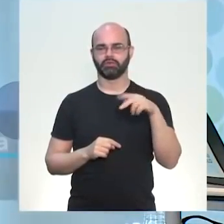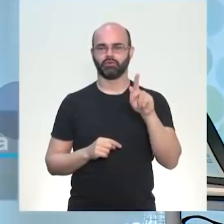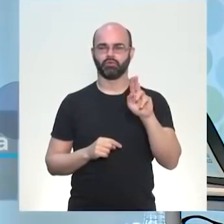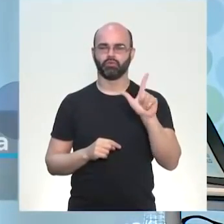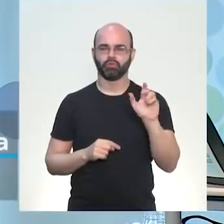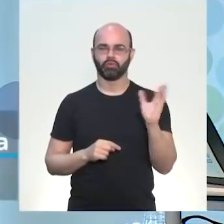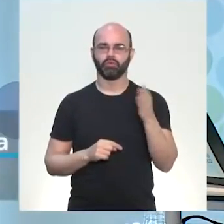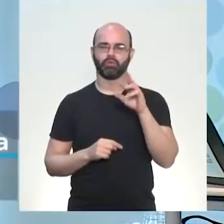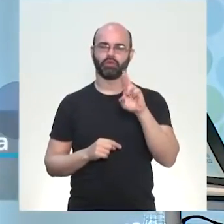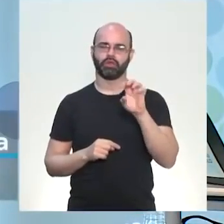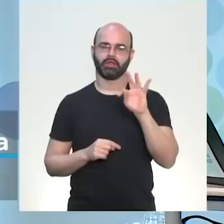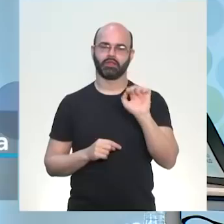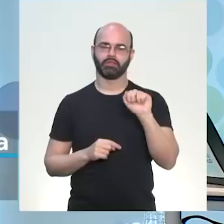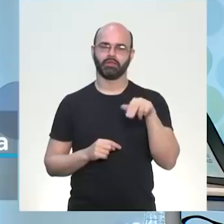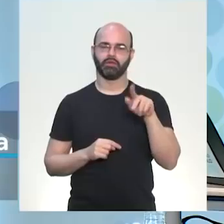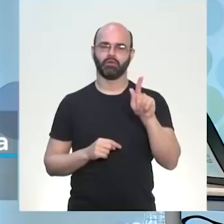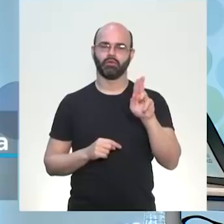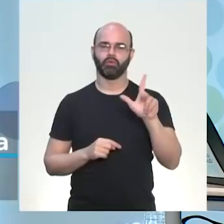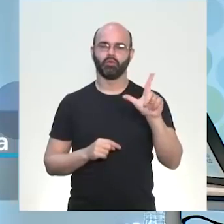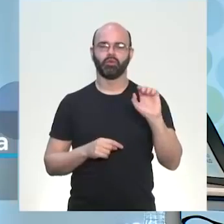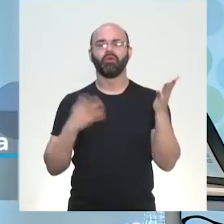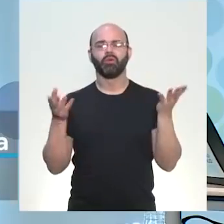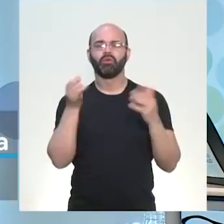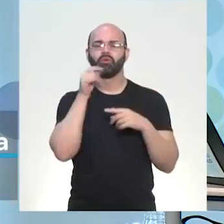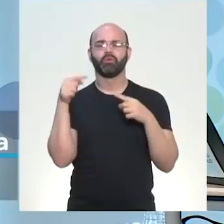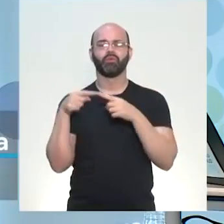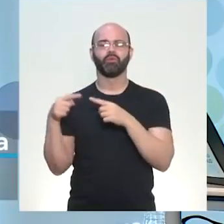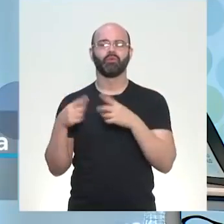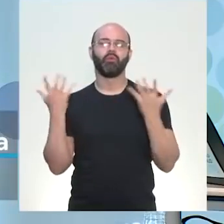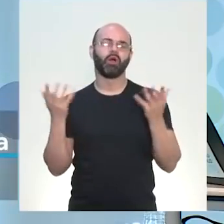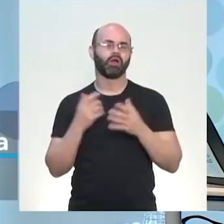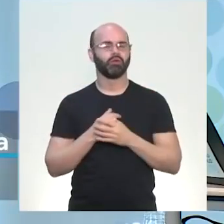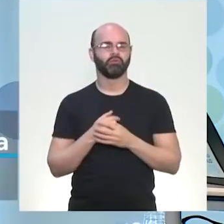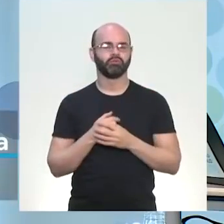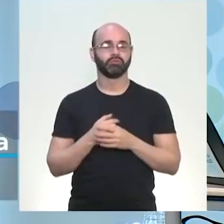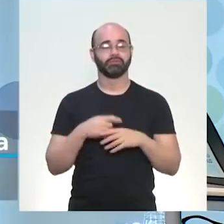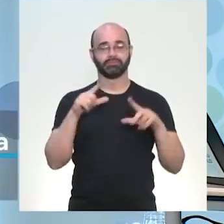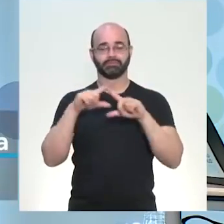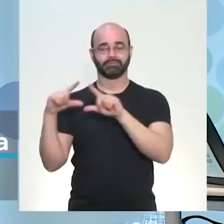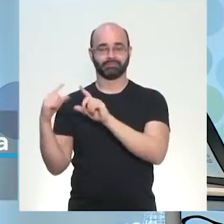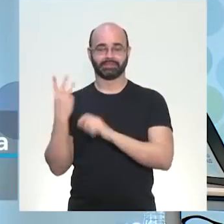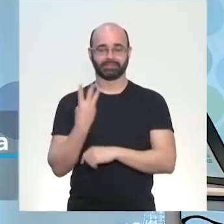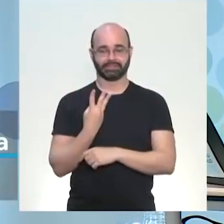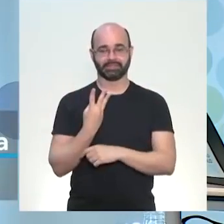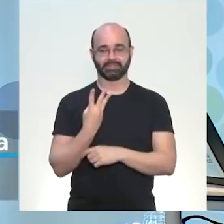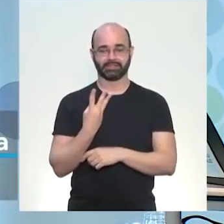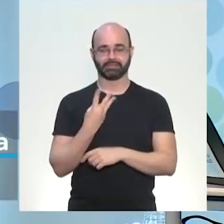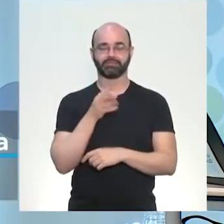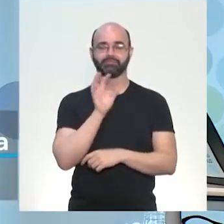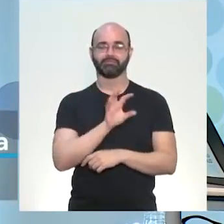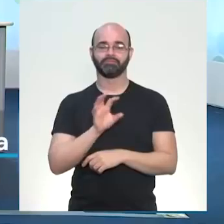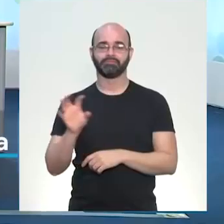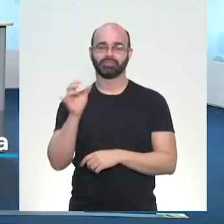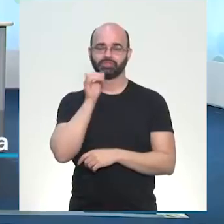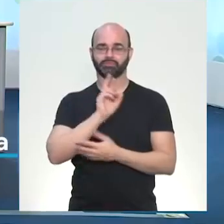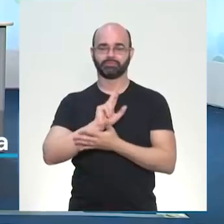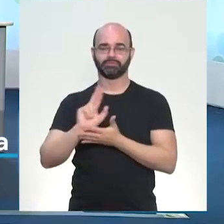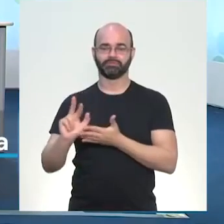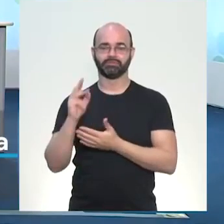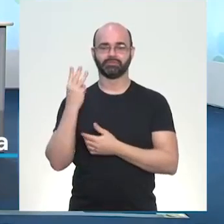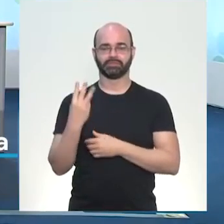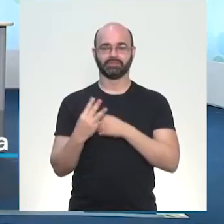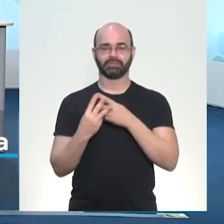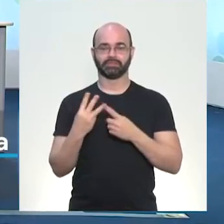triângulo B, qual que é a classificação? E assim por diante. Então, 3 triângulos aí, 3 classificações, beleza? Só uma coisinha,